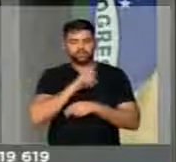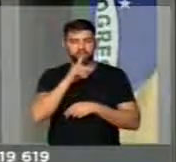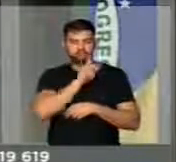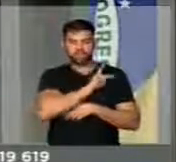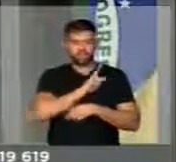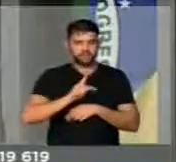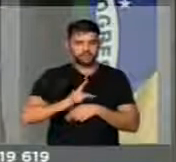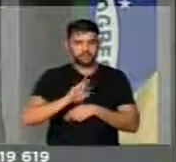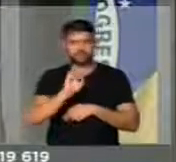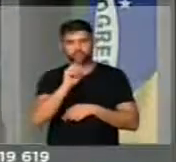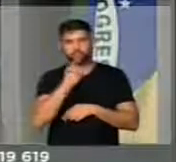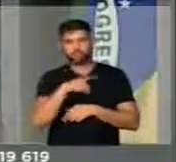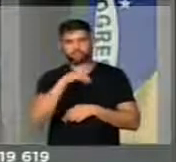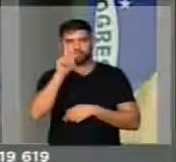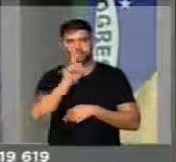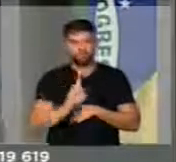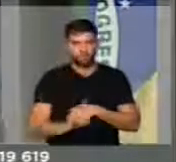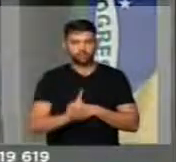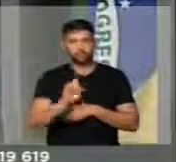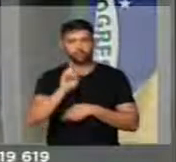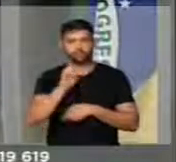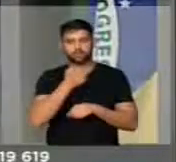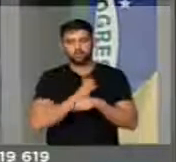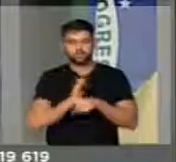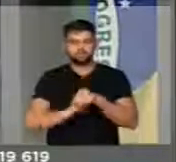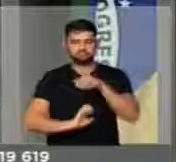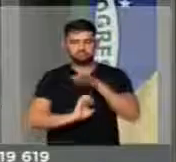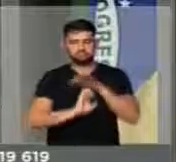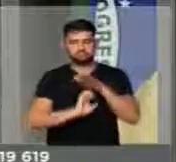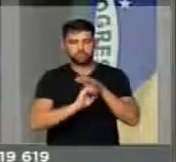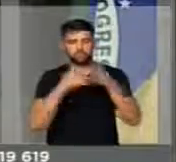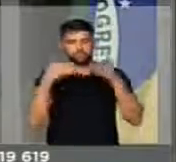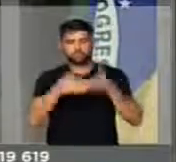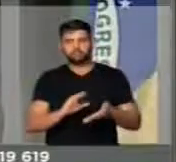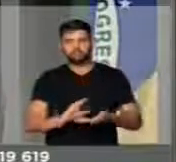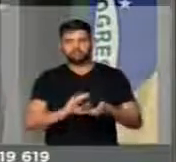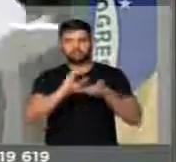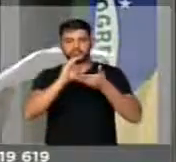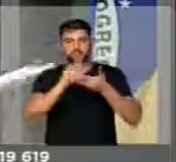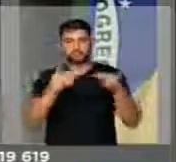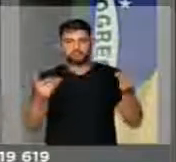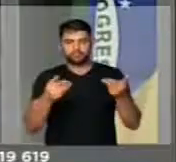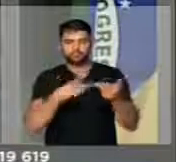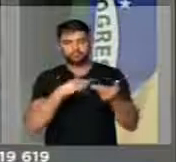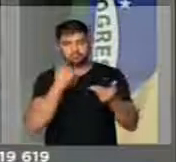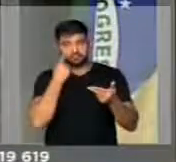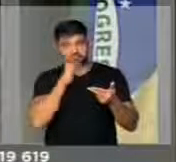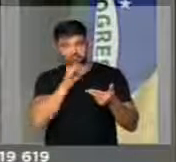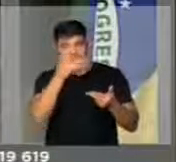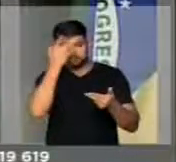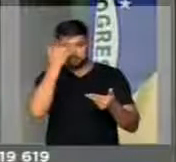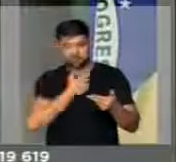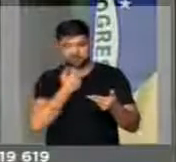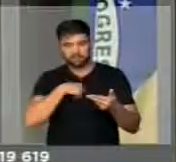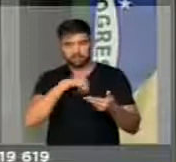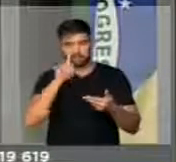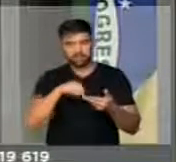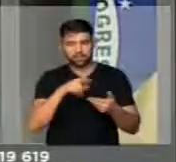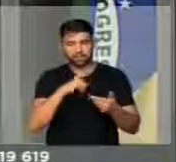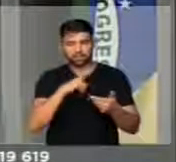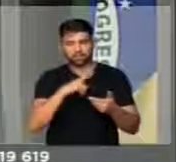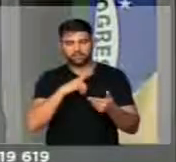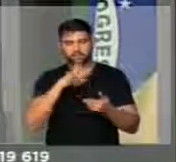de presidente ou de diretor estatal ou de membro de um conselho. Ora, se o sujeito ele